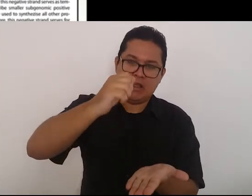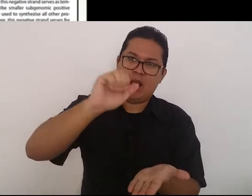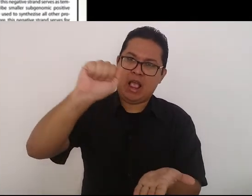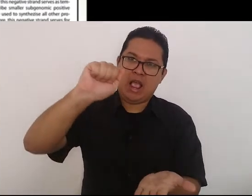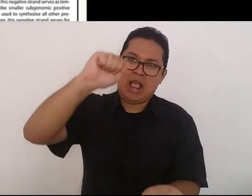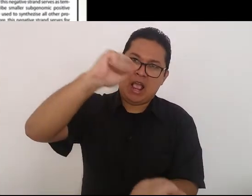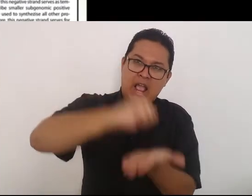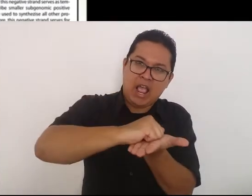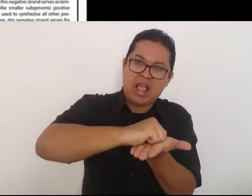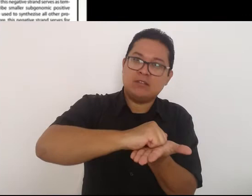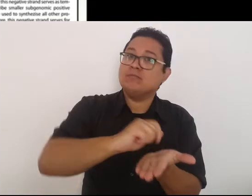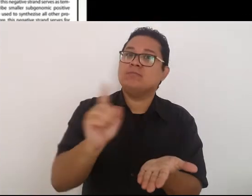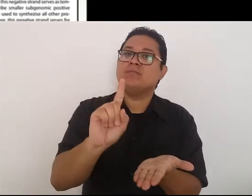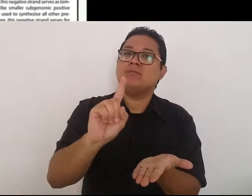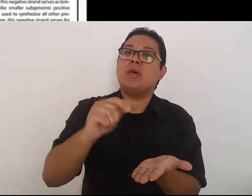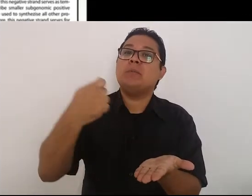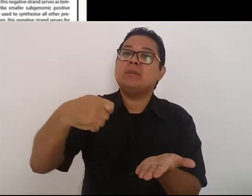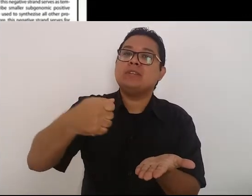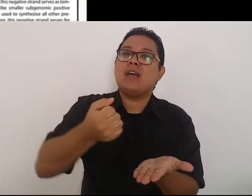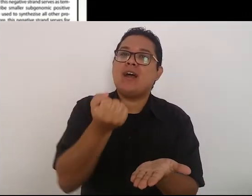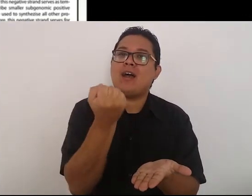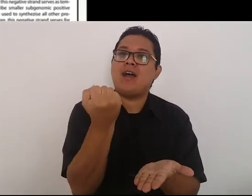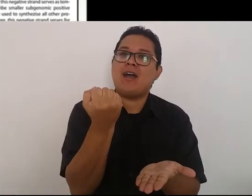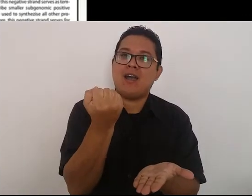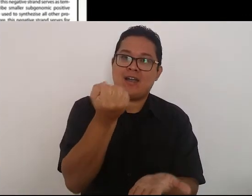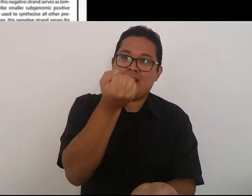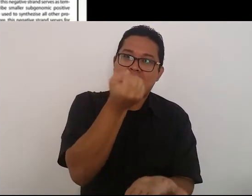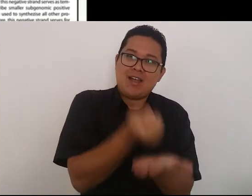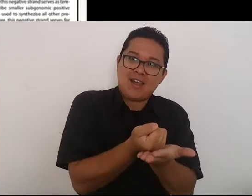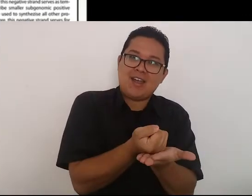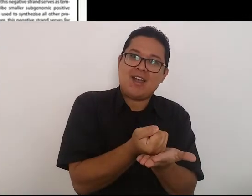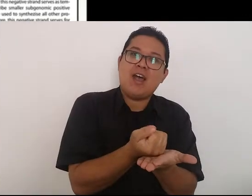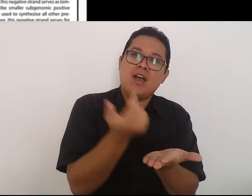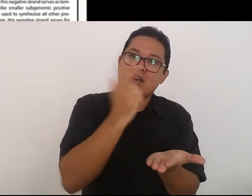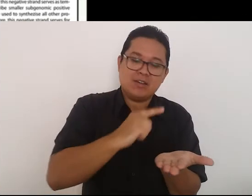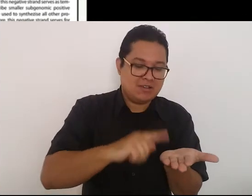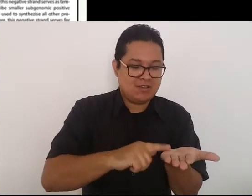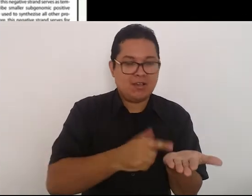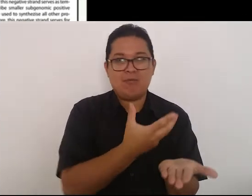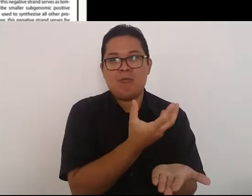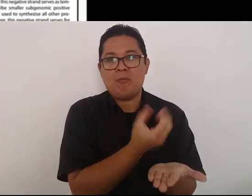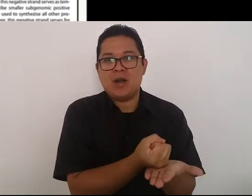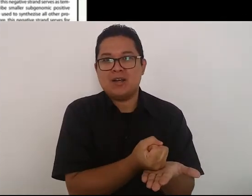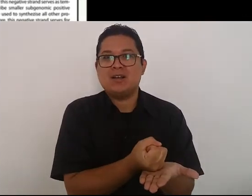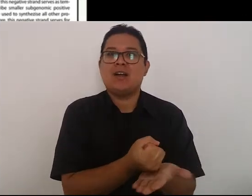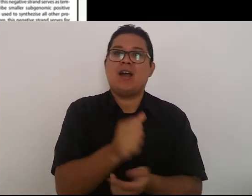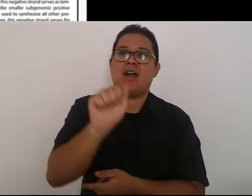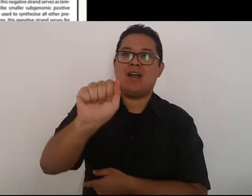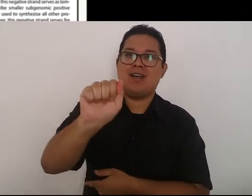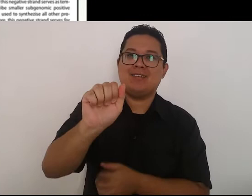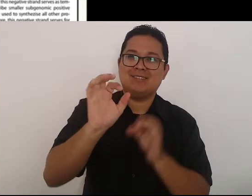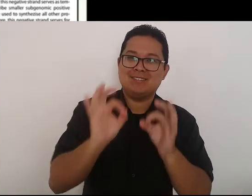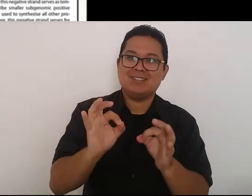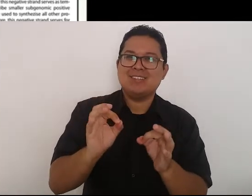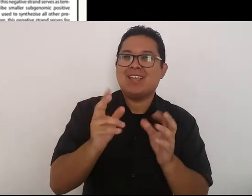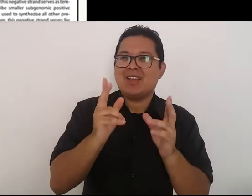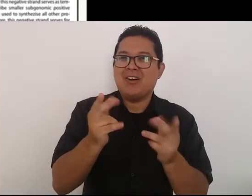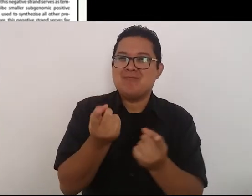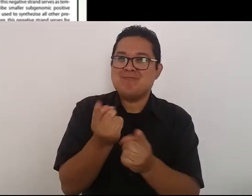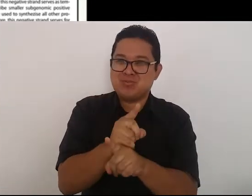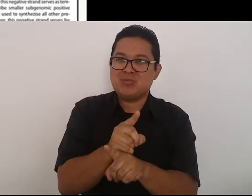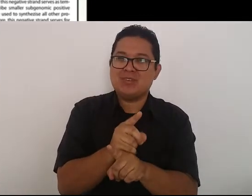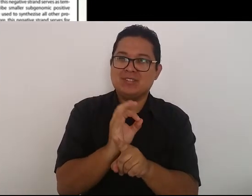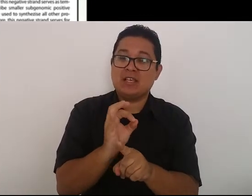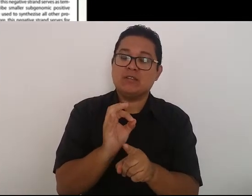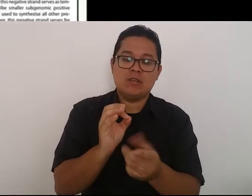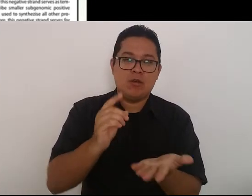Então ele cria esse carimbo, tá? Que é o que a gente vai chamar dessa fita de RNA negativa.